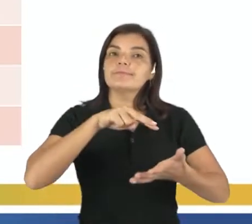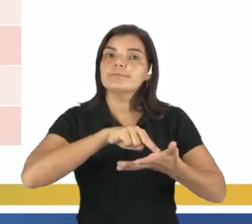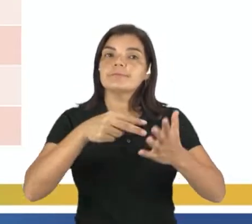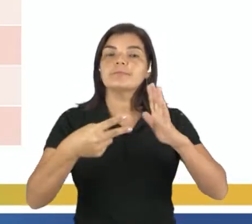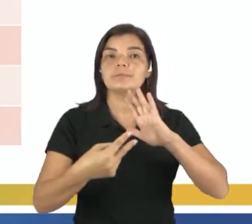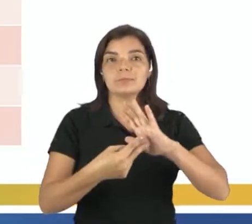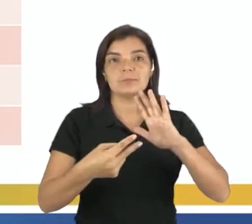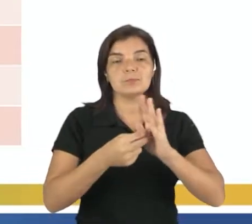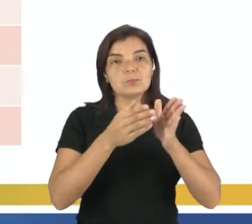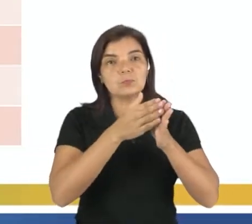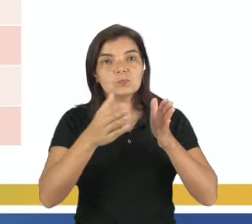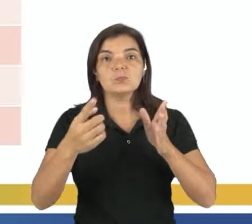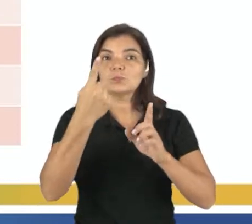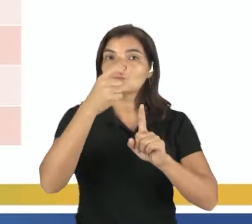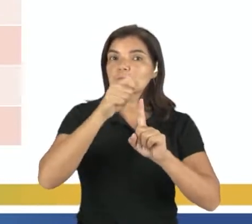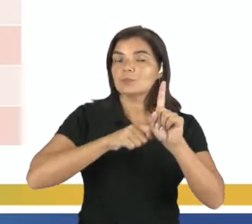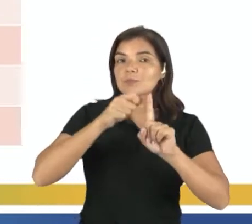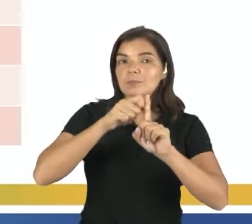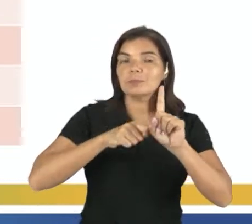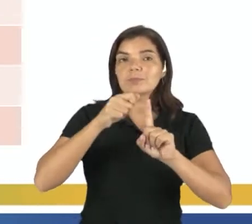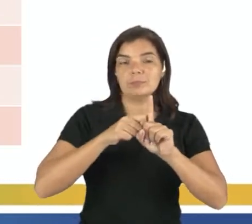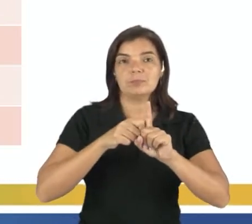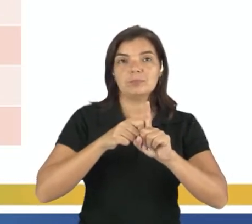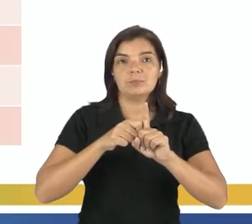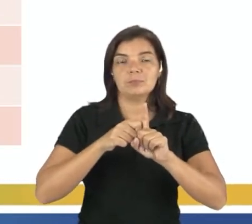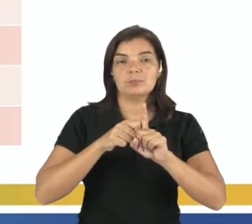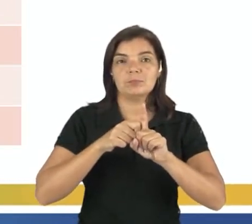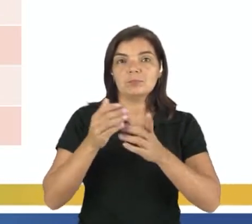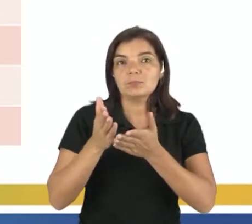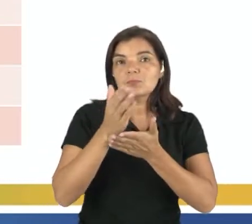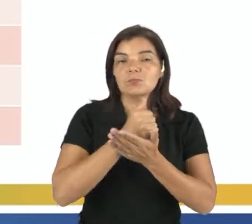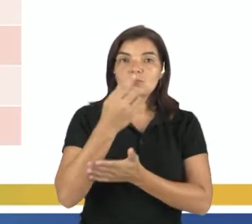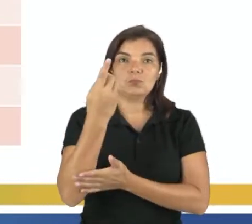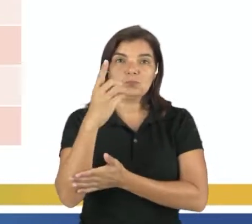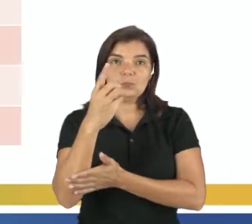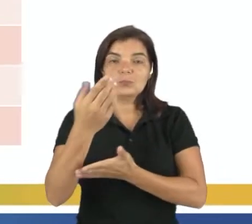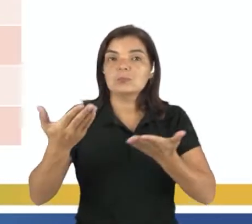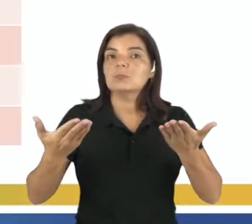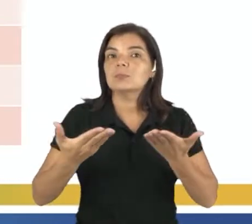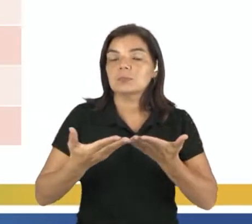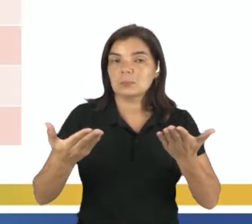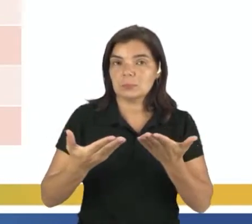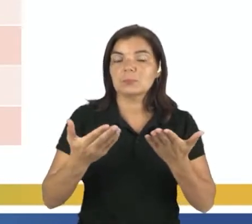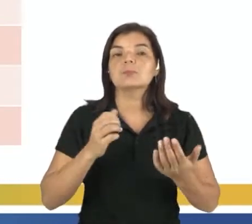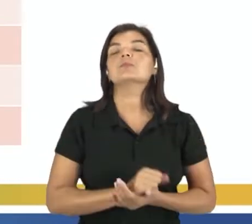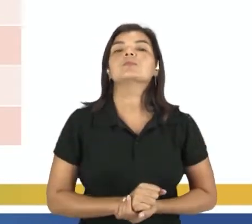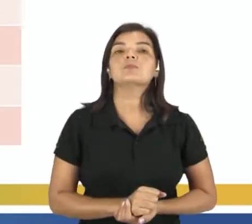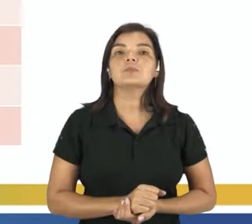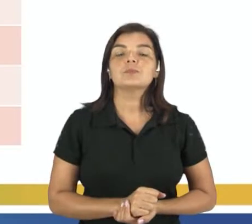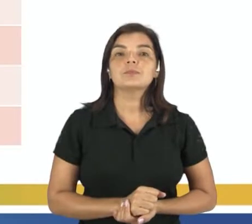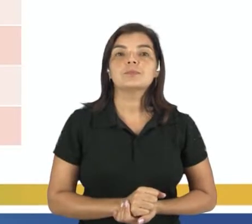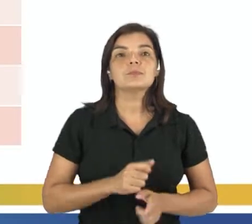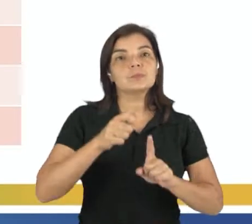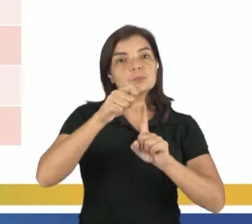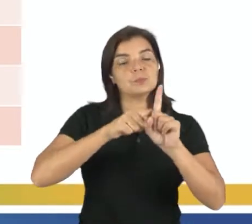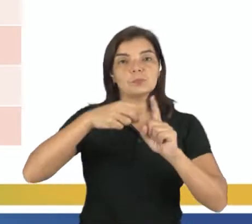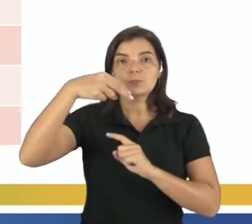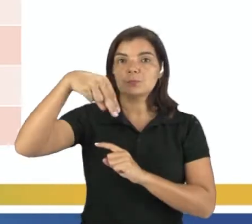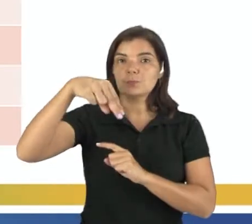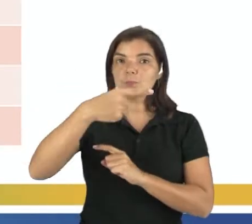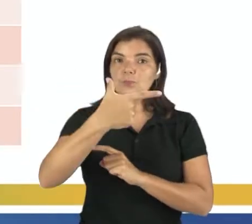seja, durante o mês, pela cotação do dólar atual, né, do mês de novembro